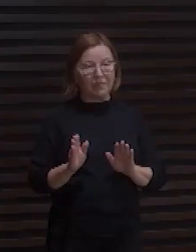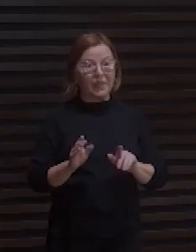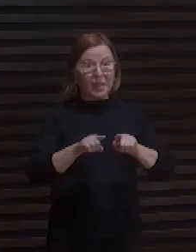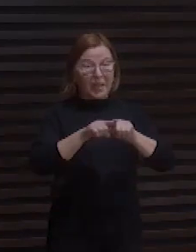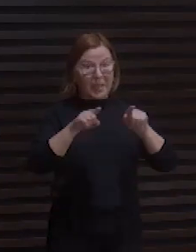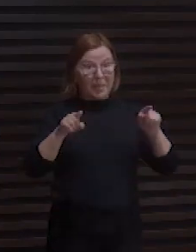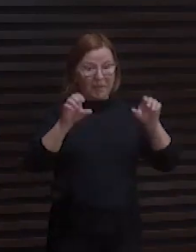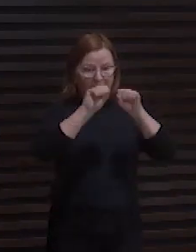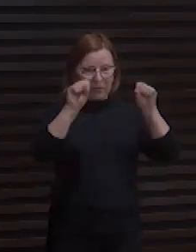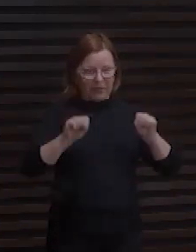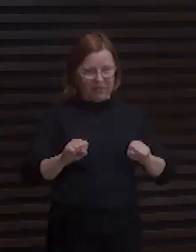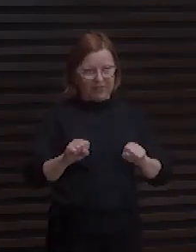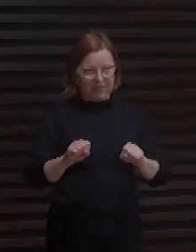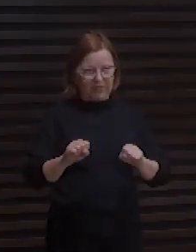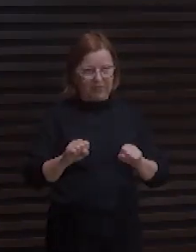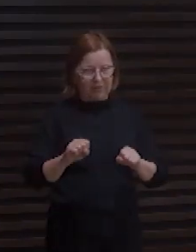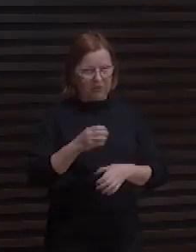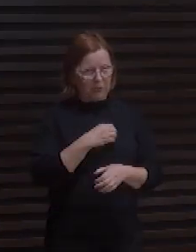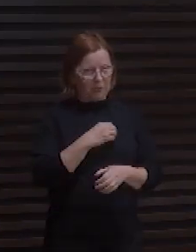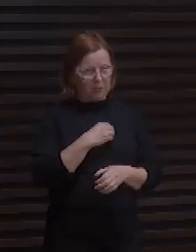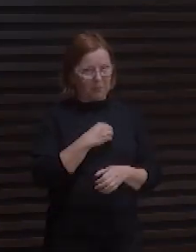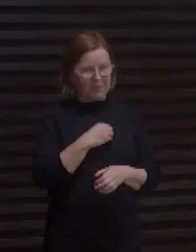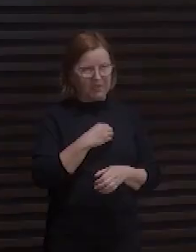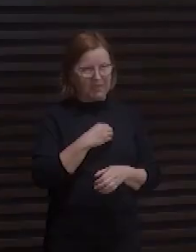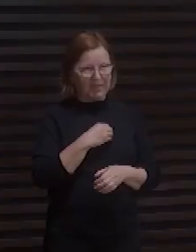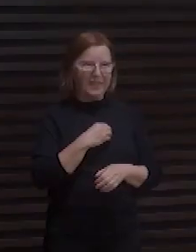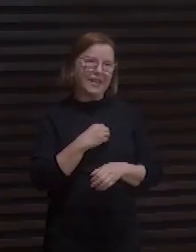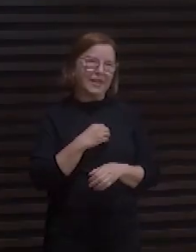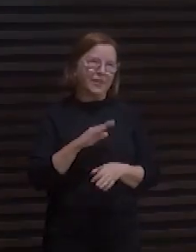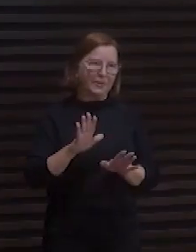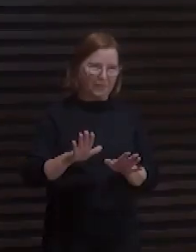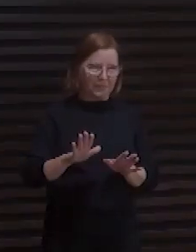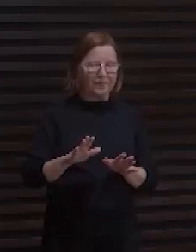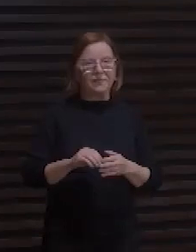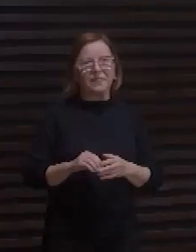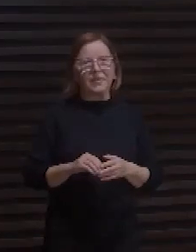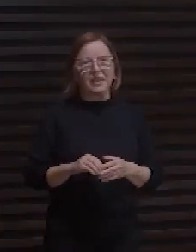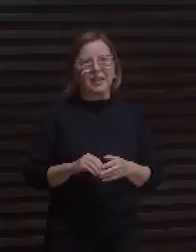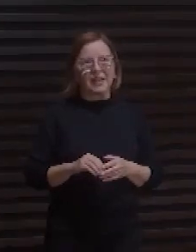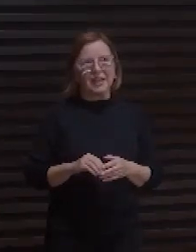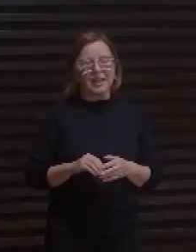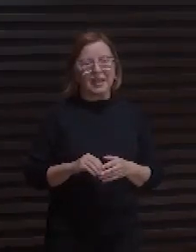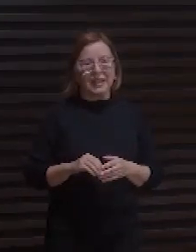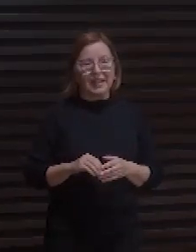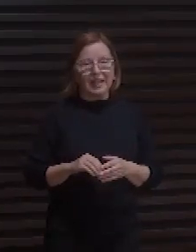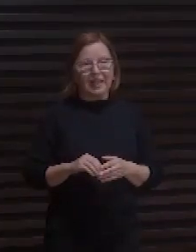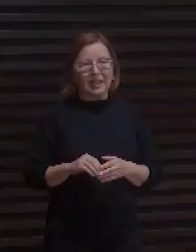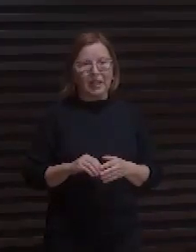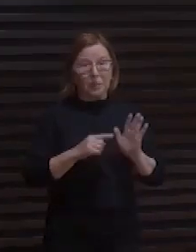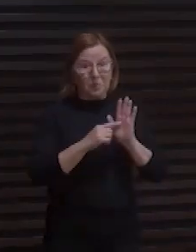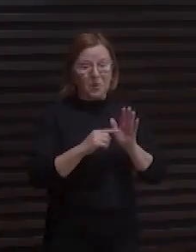exatamente isto aqui. Todos nós desejamos ser felizes. Todos nós queremos,